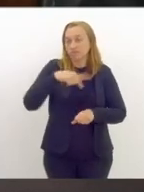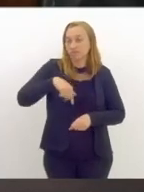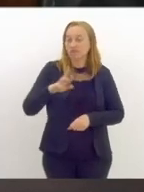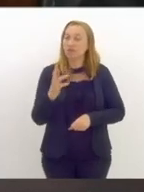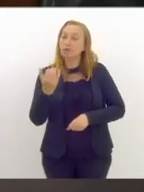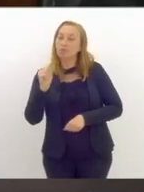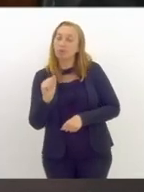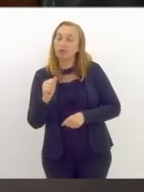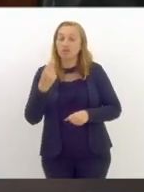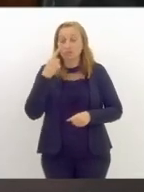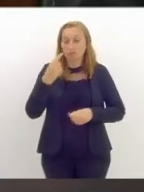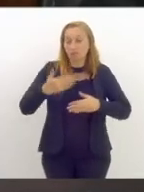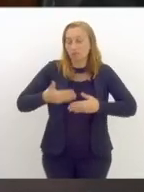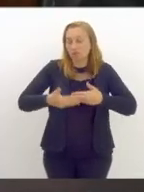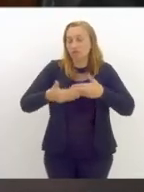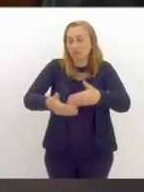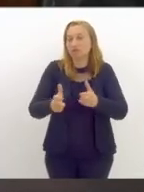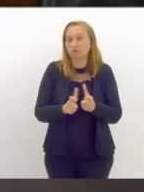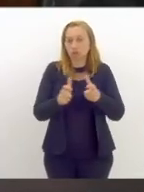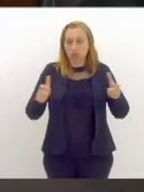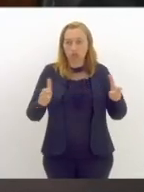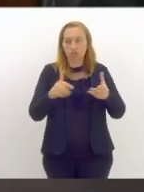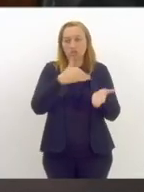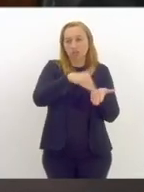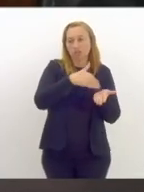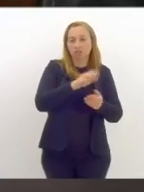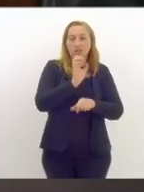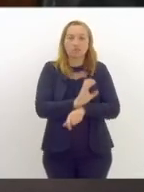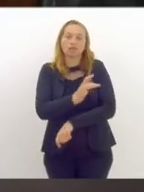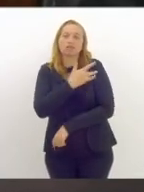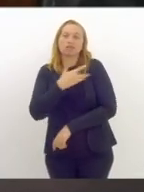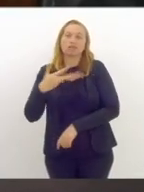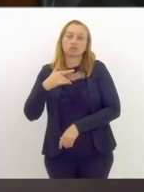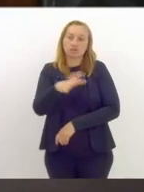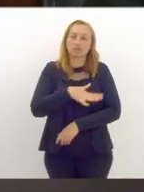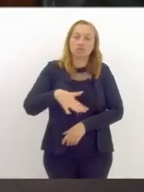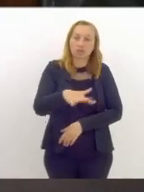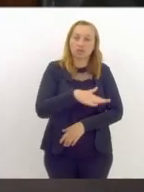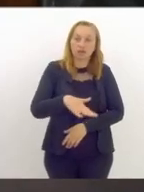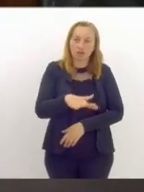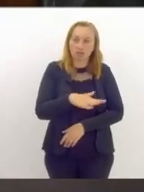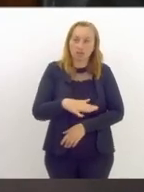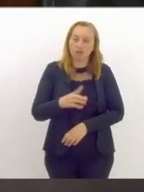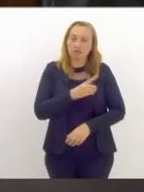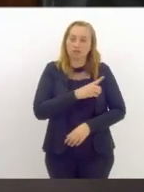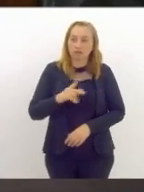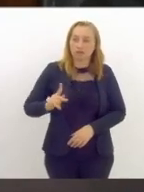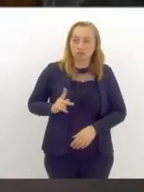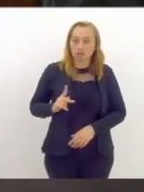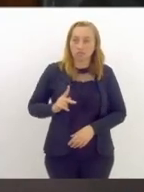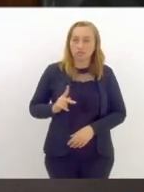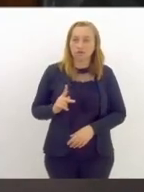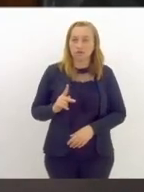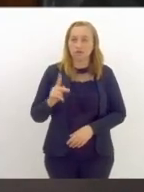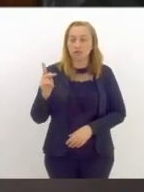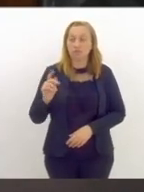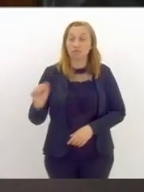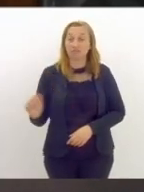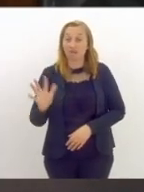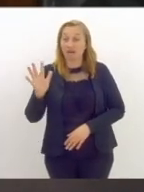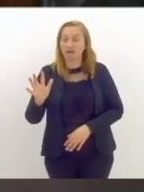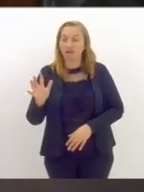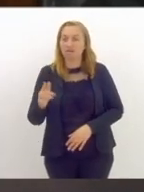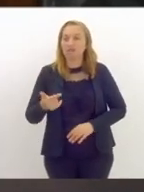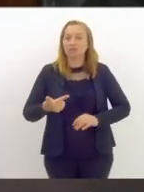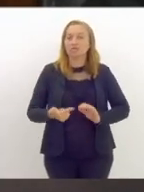conseguiu ver um avanço enorme da Secretaria de Estado de Saúde nessas áreas que, para a Defensoria Pública, são muito caras. E você